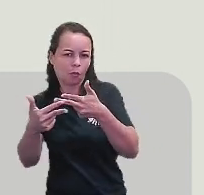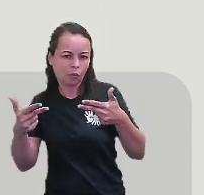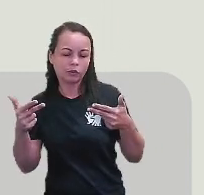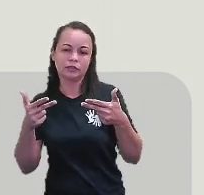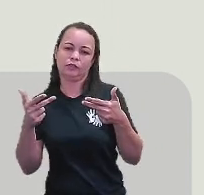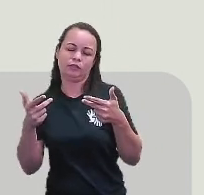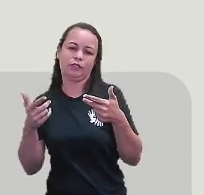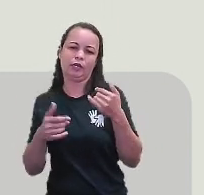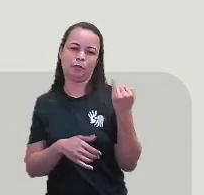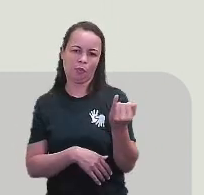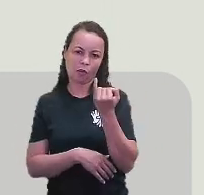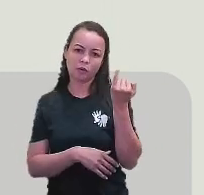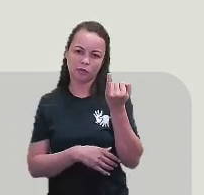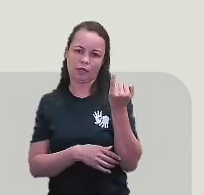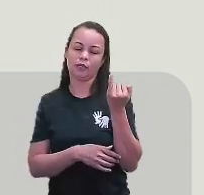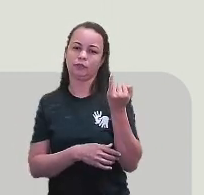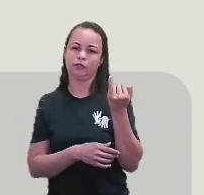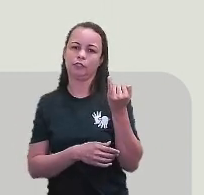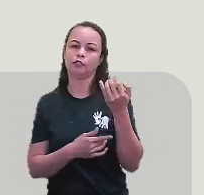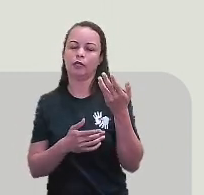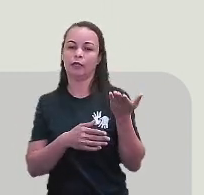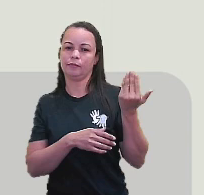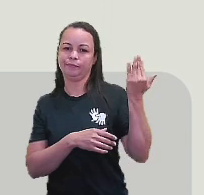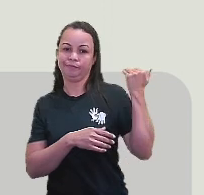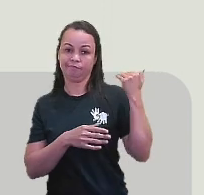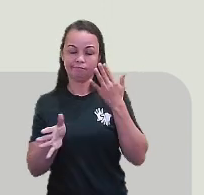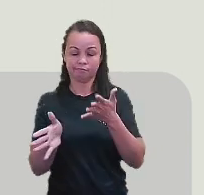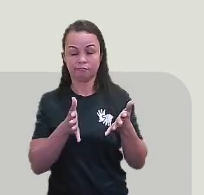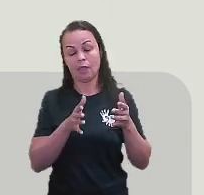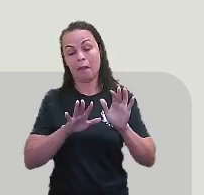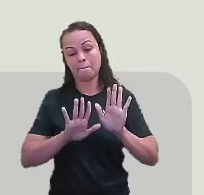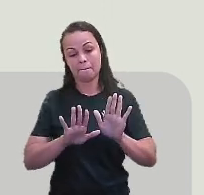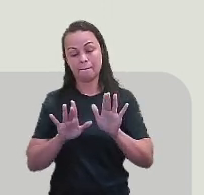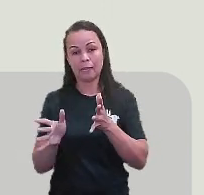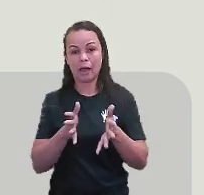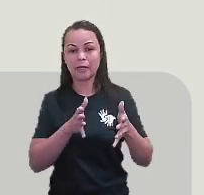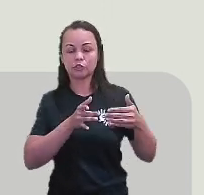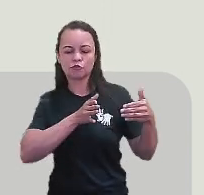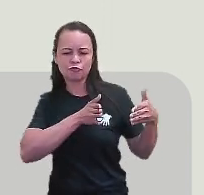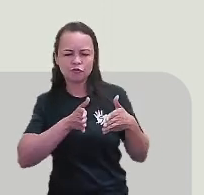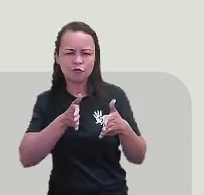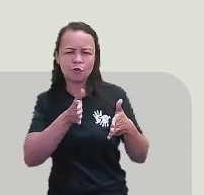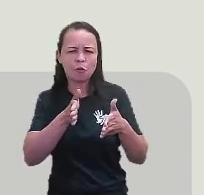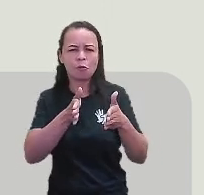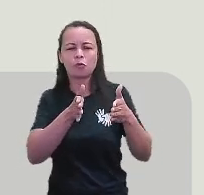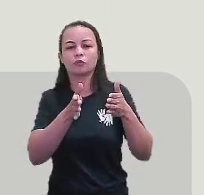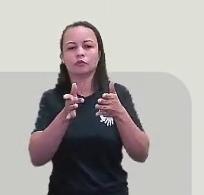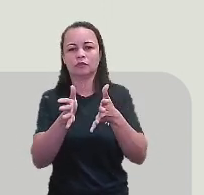daquela época. Mas, querendo ou não, o fluxo da viagem, querendo achar um caminho mais curto,